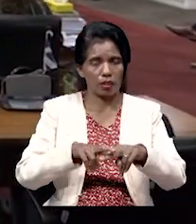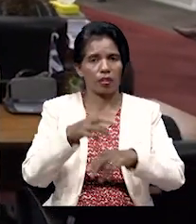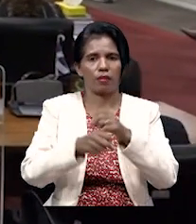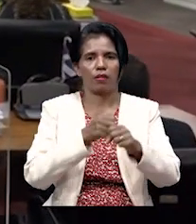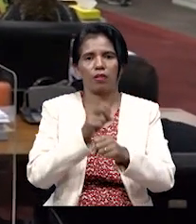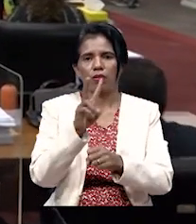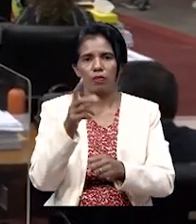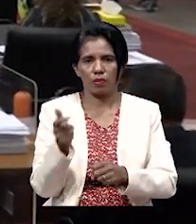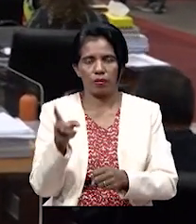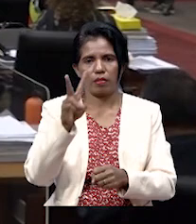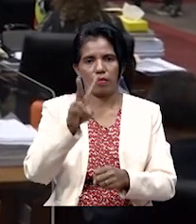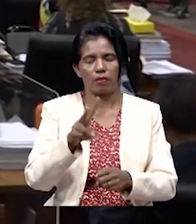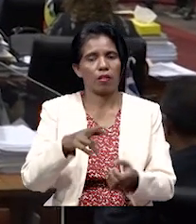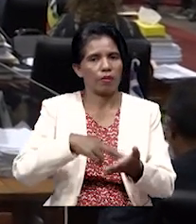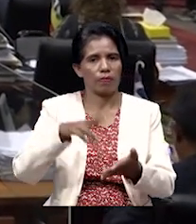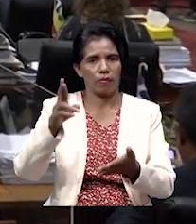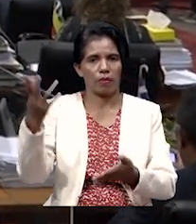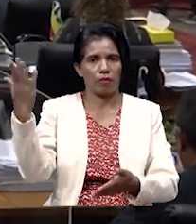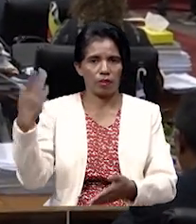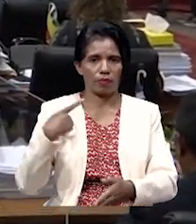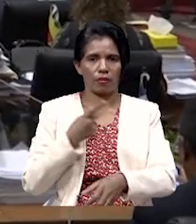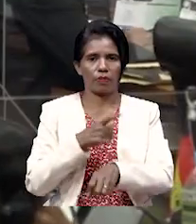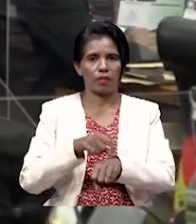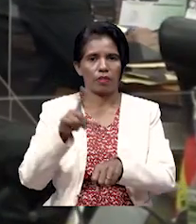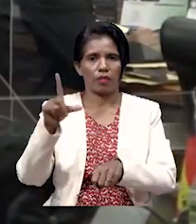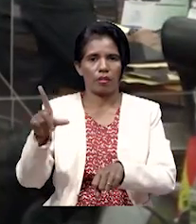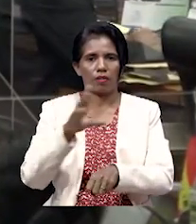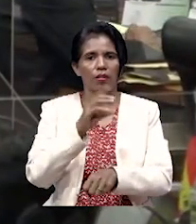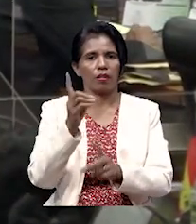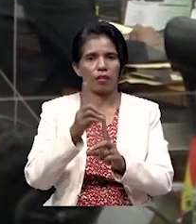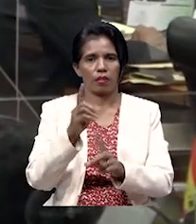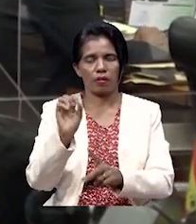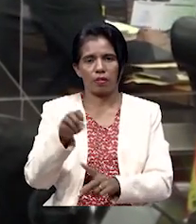ronulo resingrua, aprova iha Parlamento Nacional iha